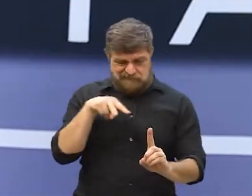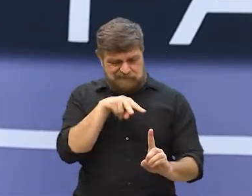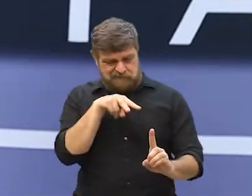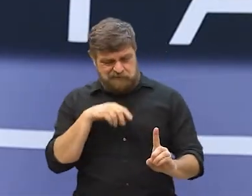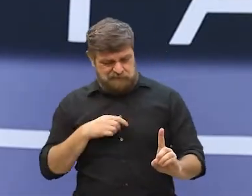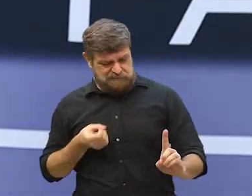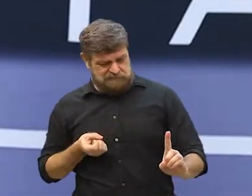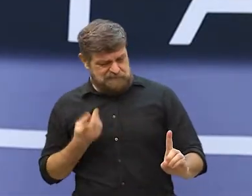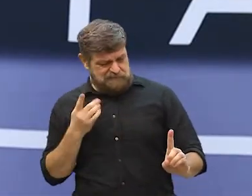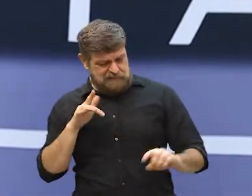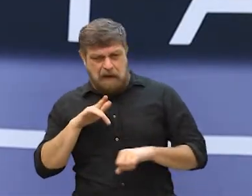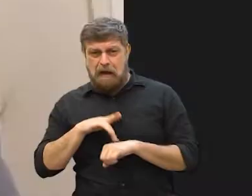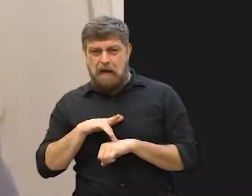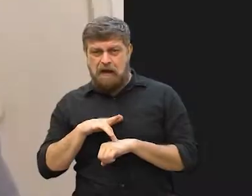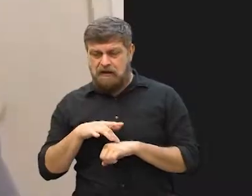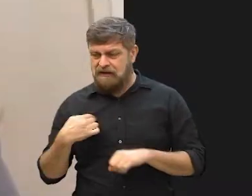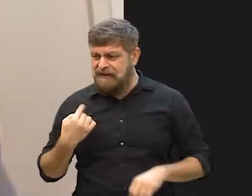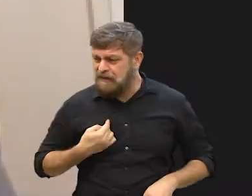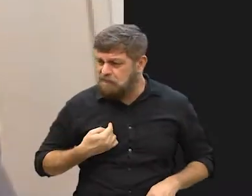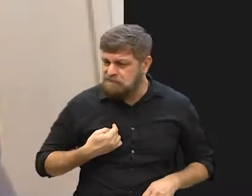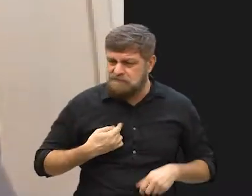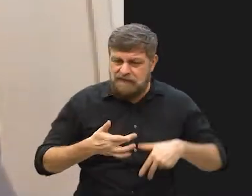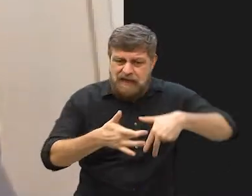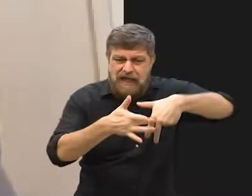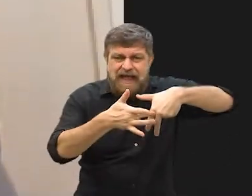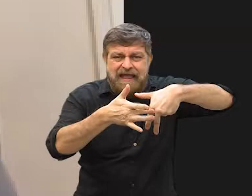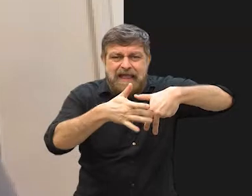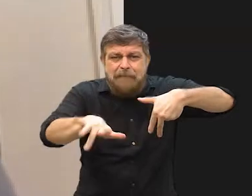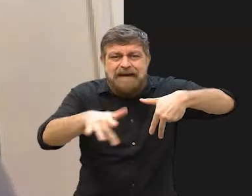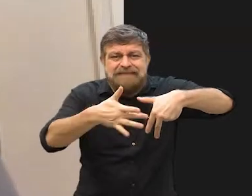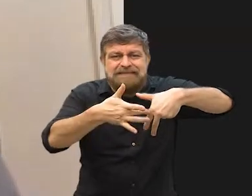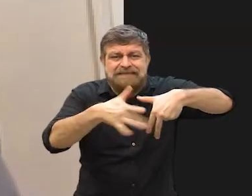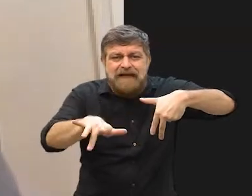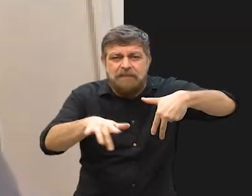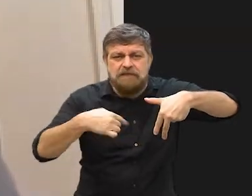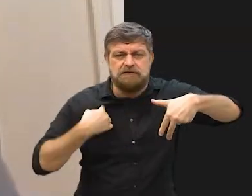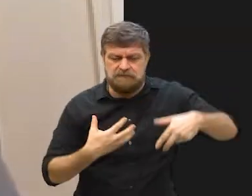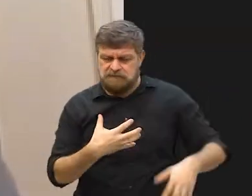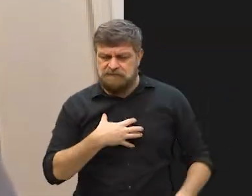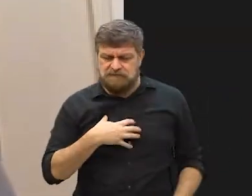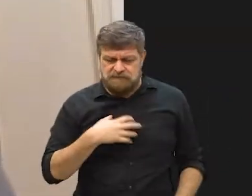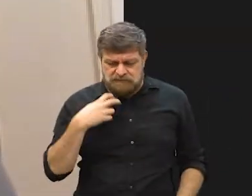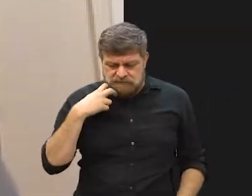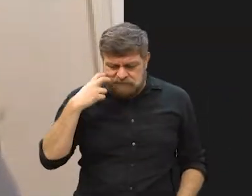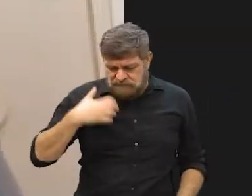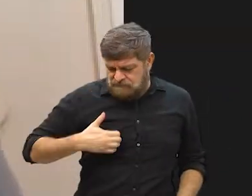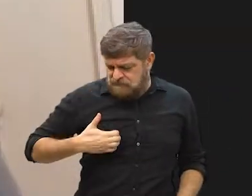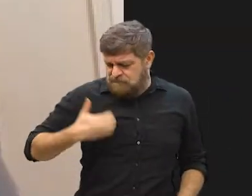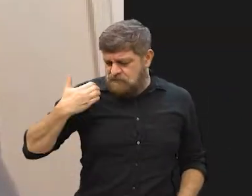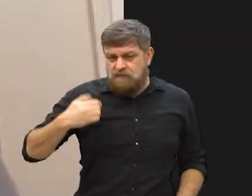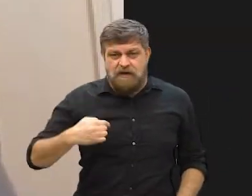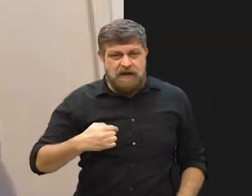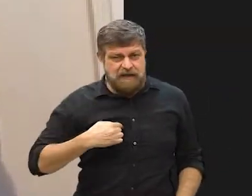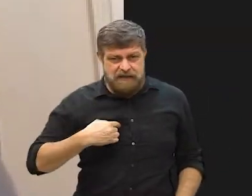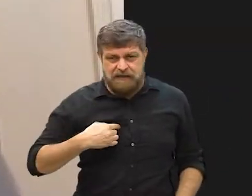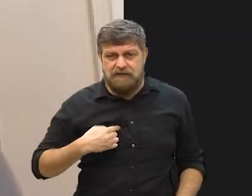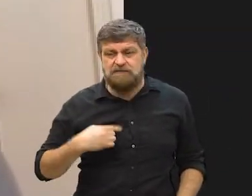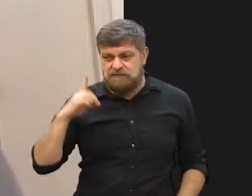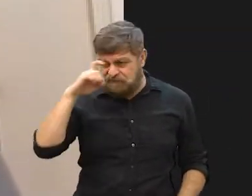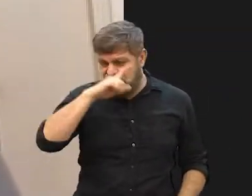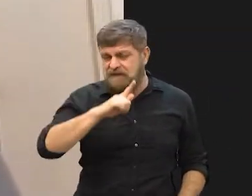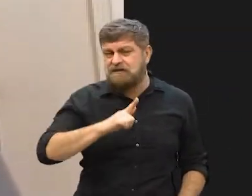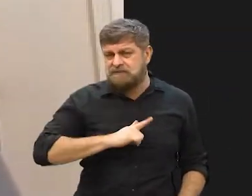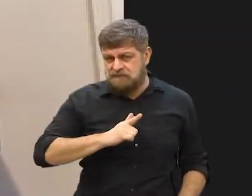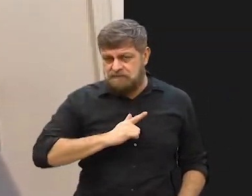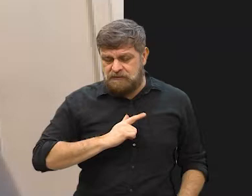assim, como incapaz, que a gente acaba se sentindo constrangido. Eu tenho muita dificuldade, inclusive, uma